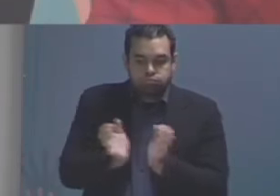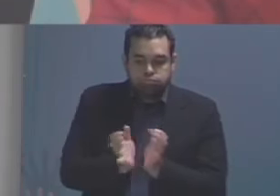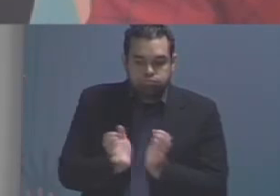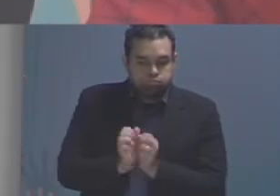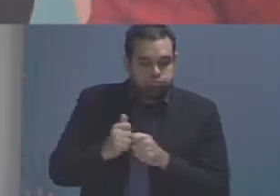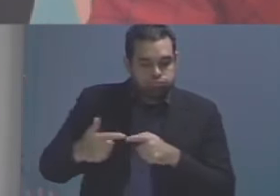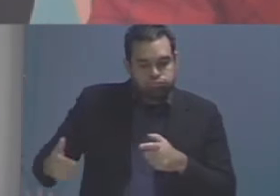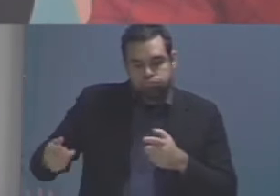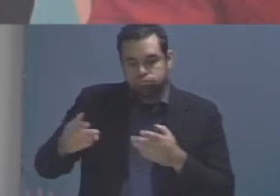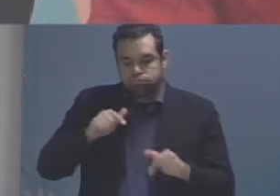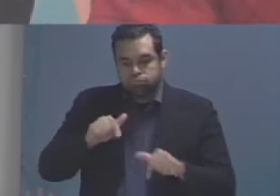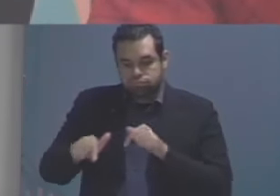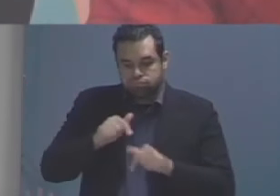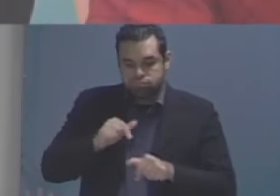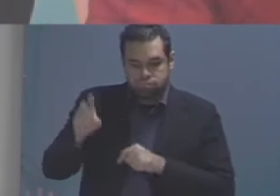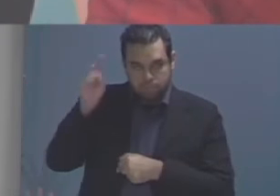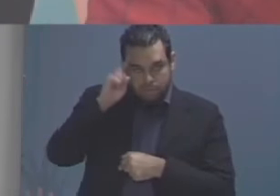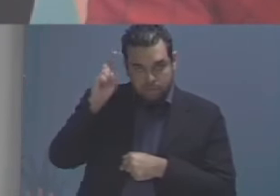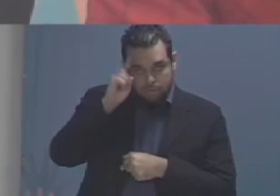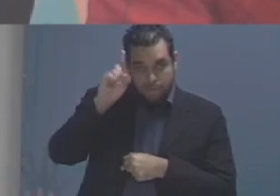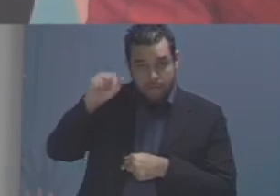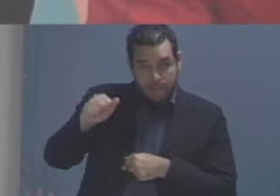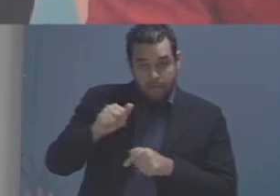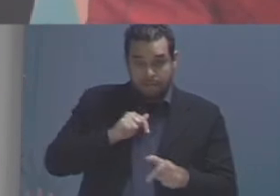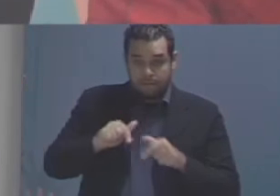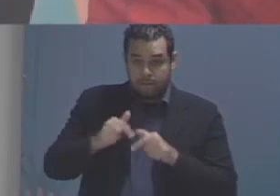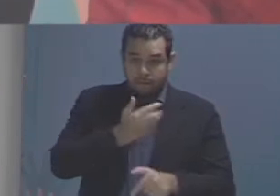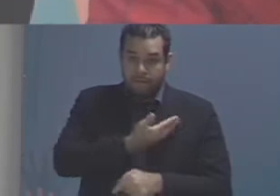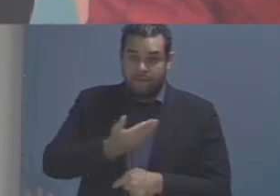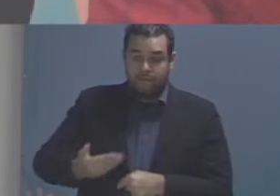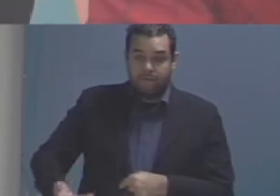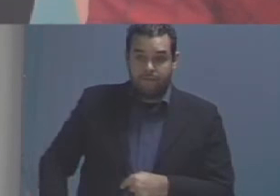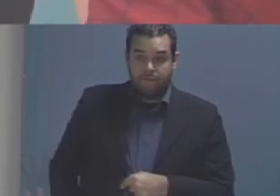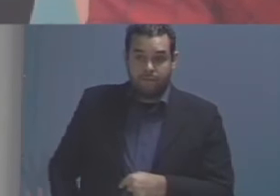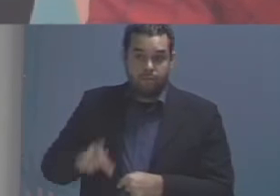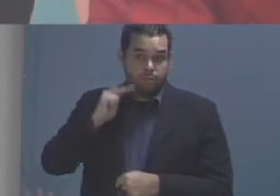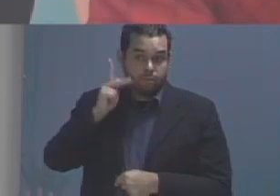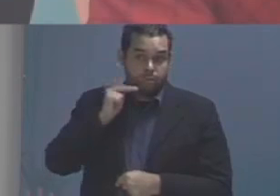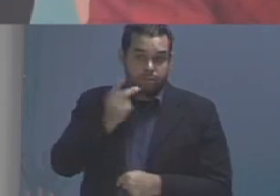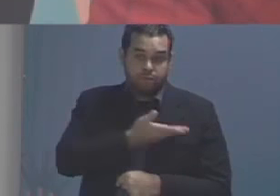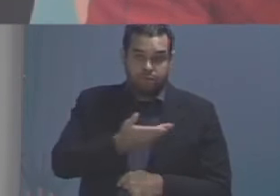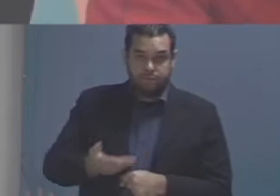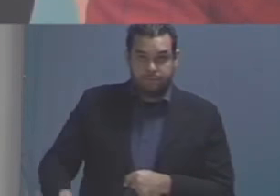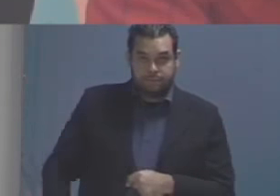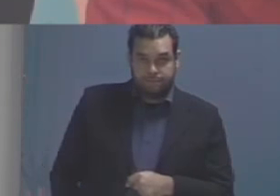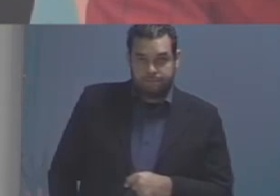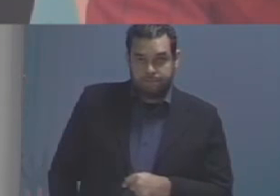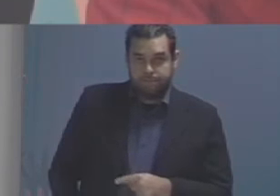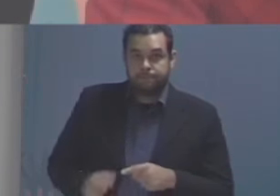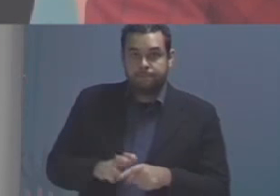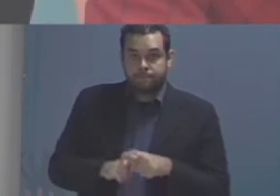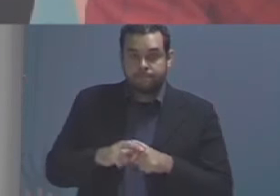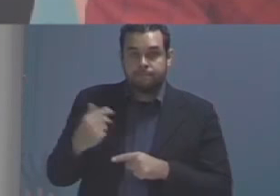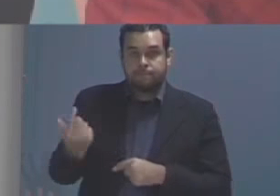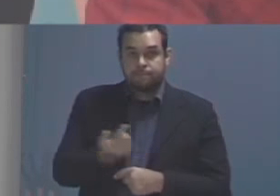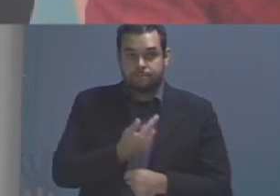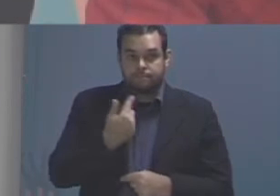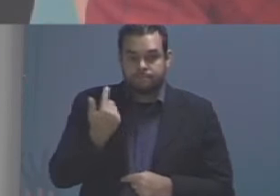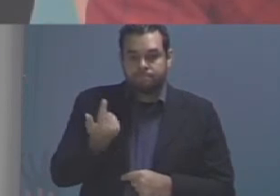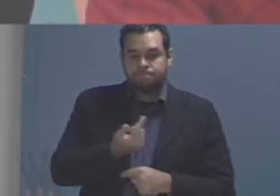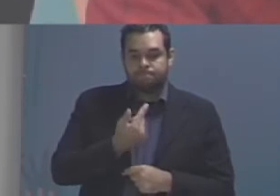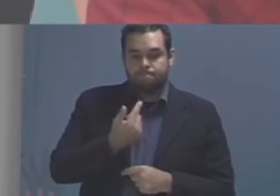e trabalhadoras, psicólogos e psicólogas, são trabalhadores públicos em políticas públicas. Nós precisamos jogar um